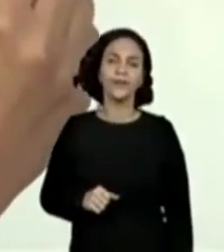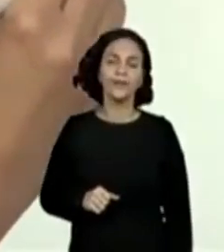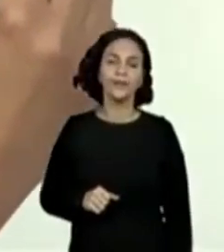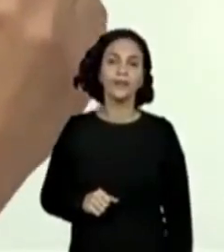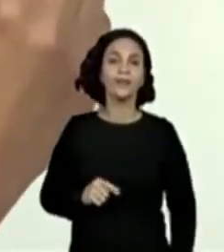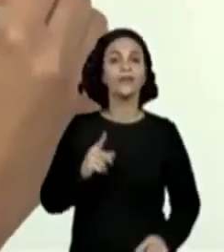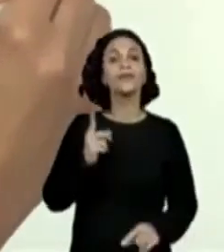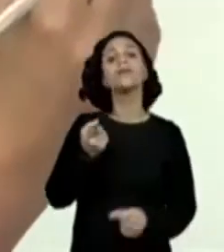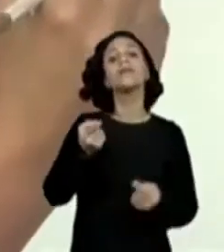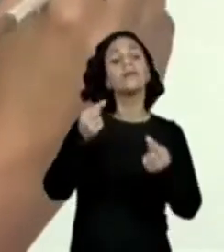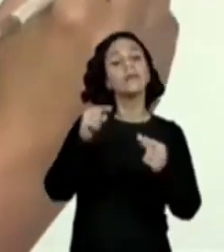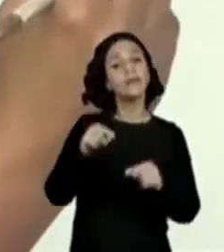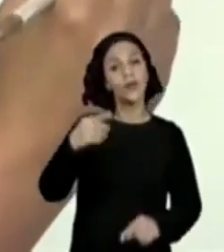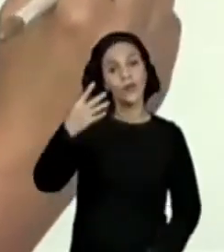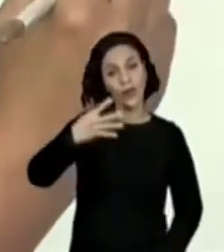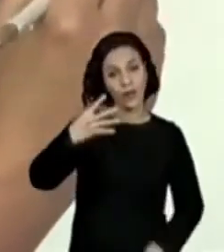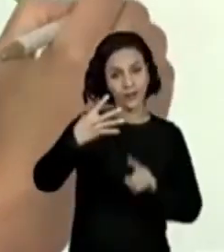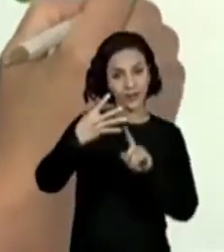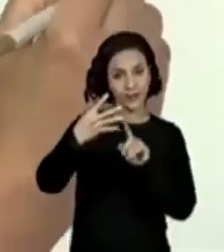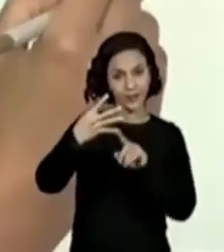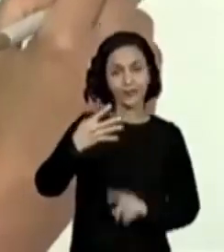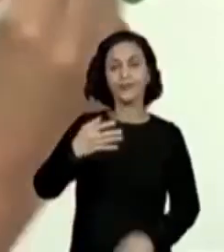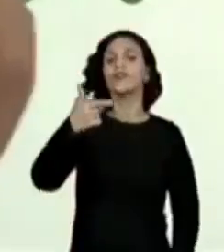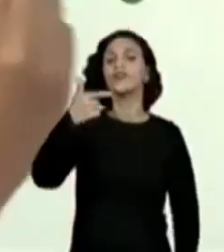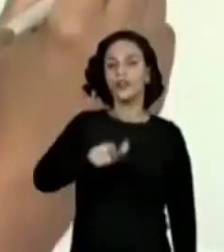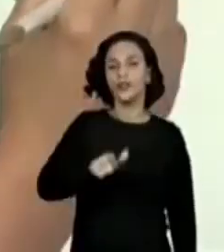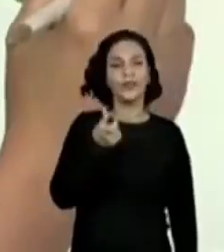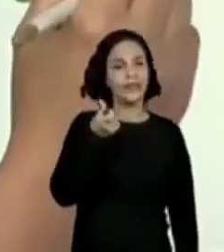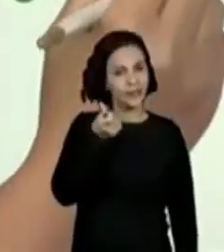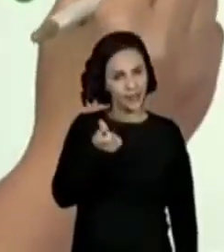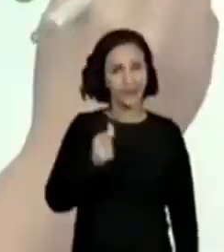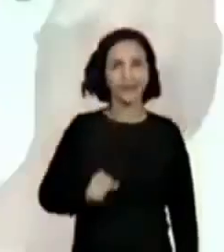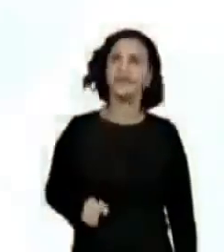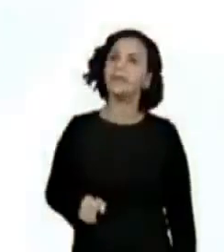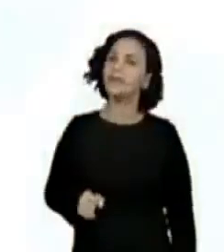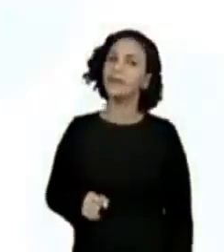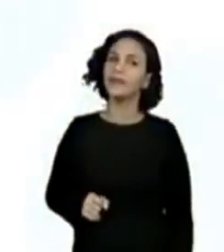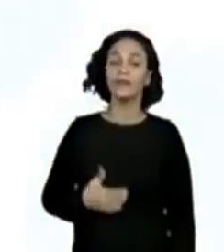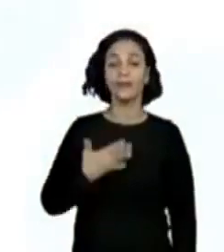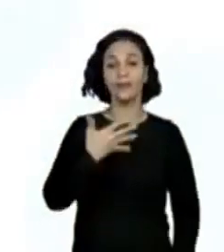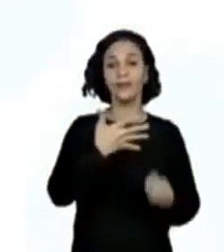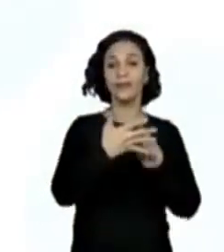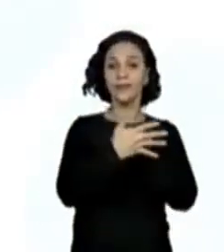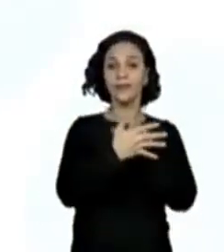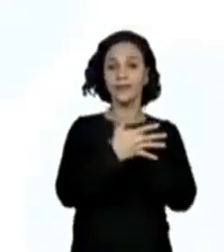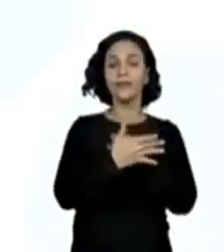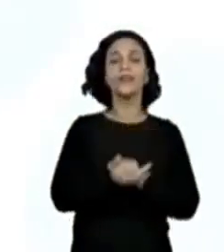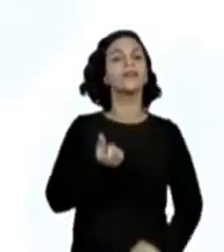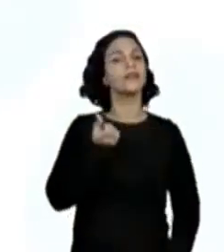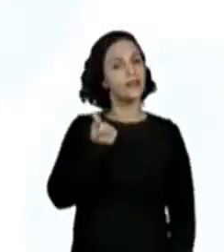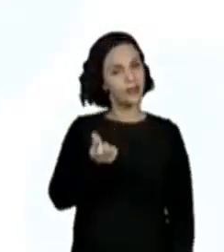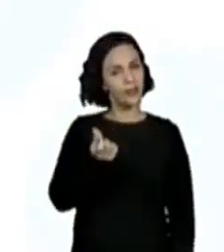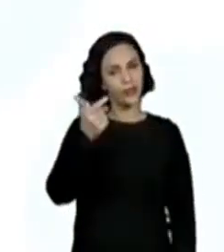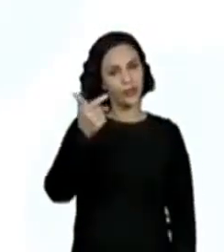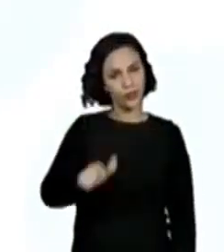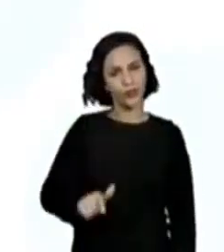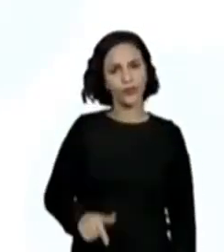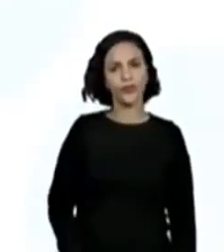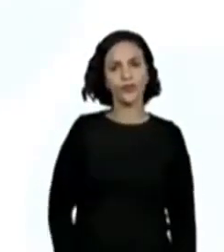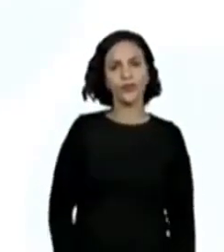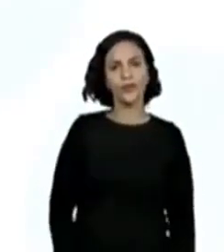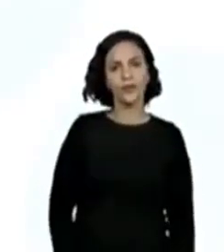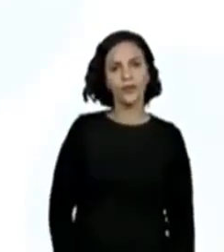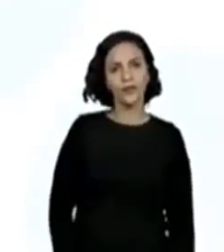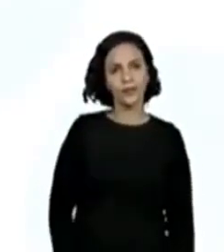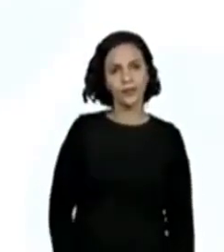E na quarta linha, também 6. Na quinta linha, 6. E na sexta